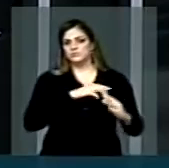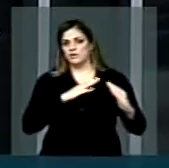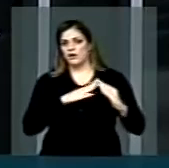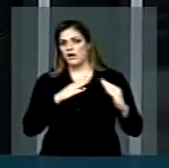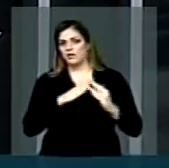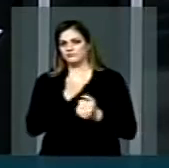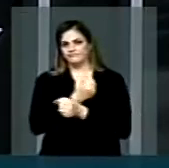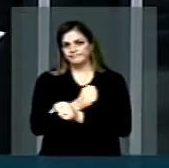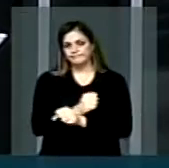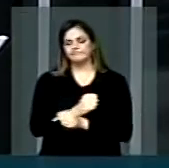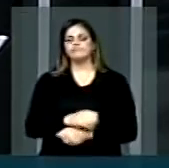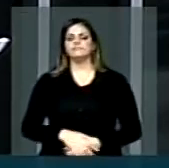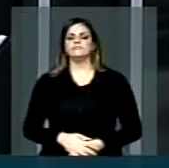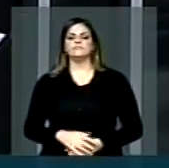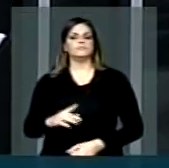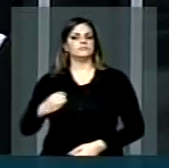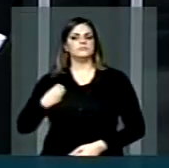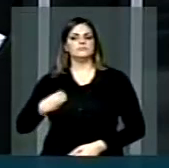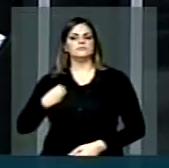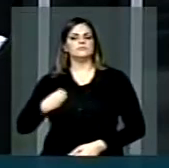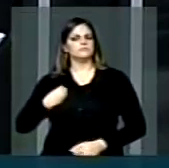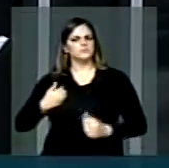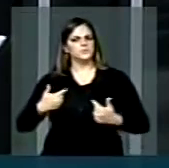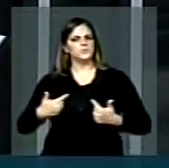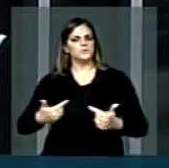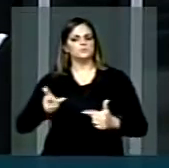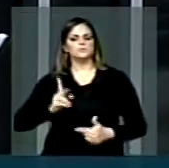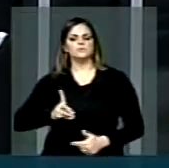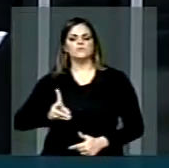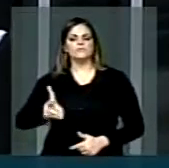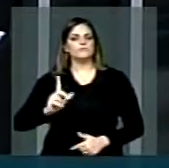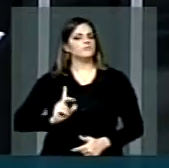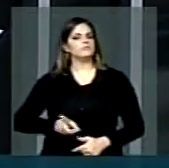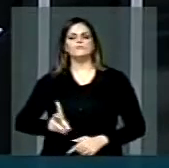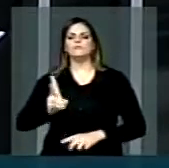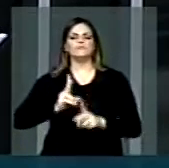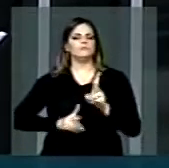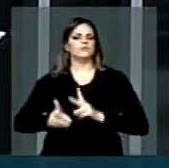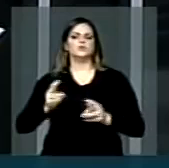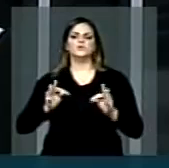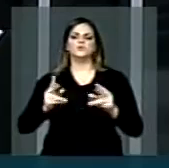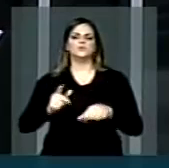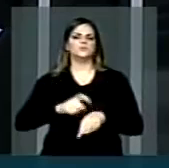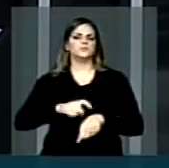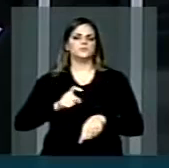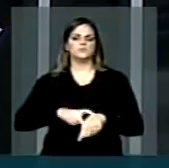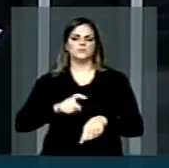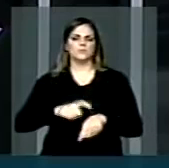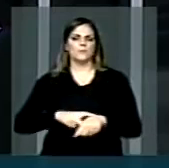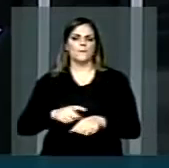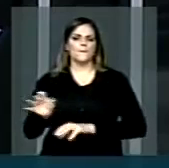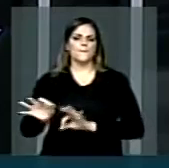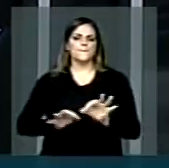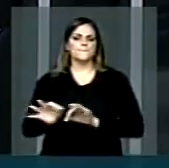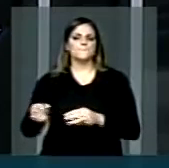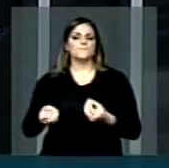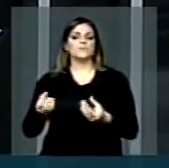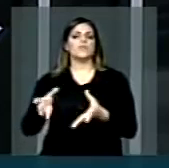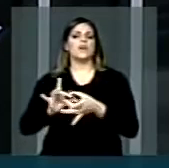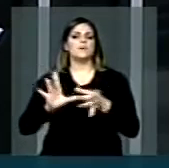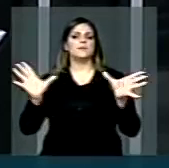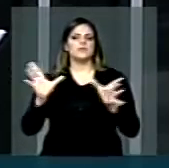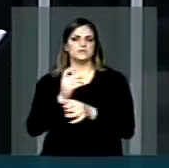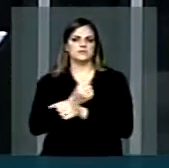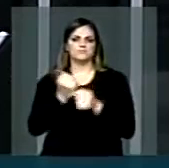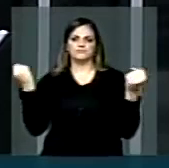os abolicionistas não ficou apenas no trancamento do porto. Era figura presente em todas as ações organizadas em prol da libertação dos escravos.